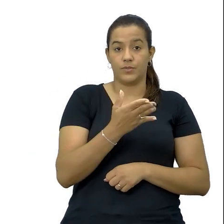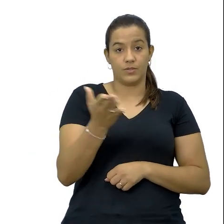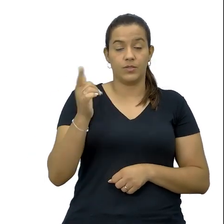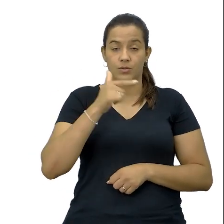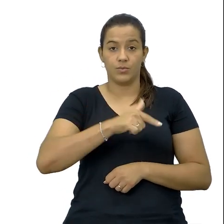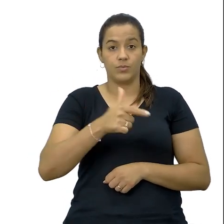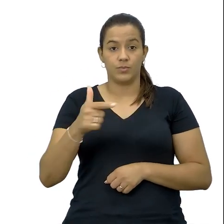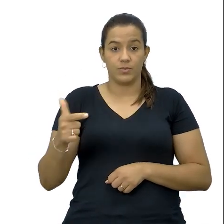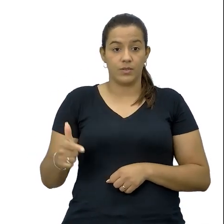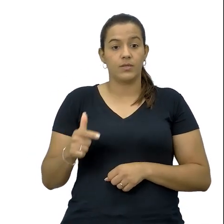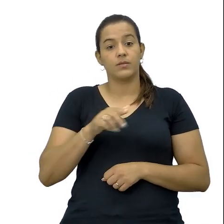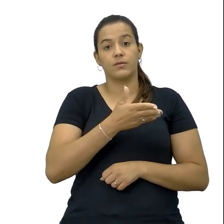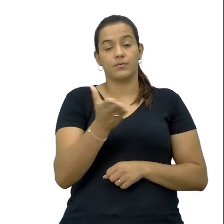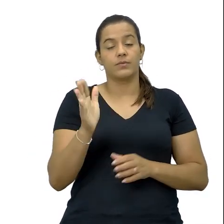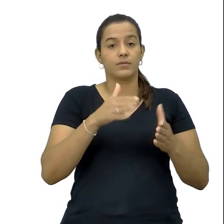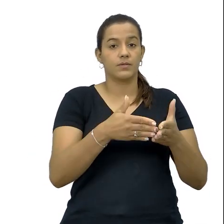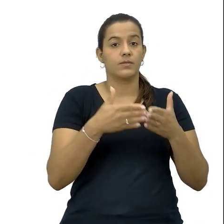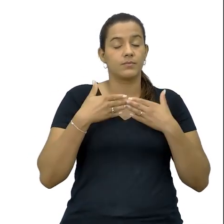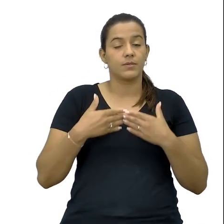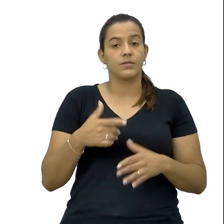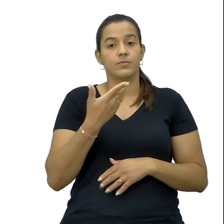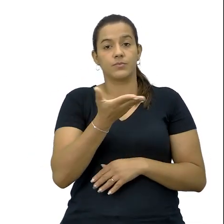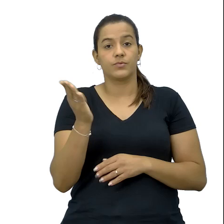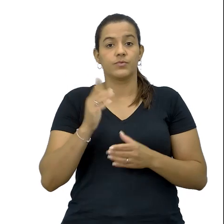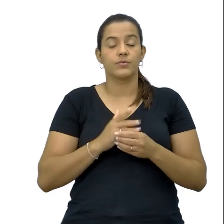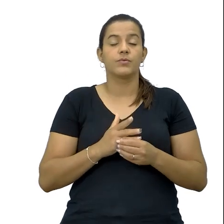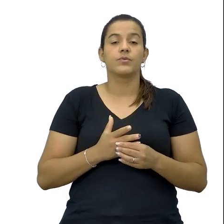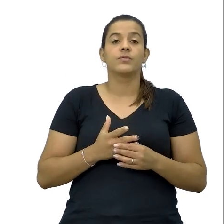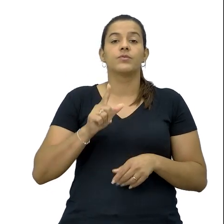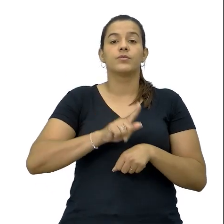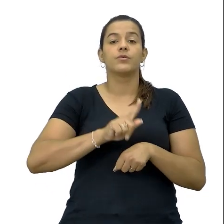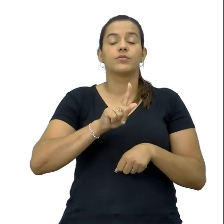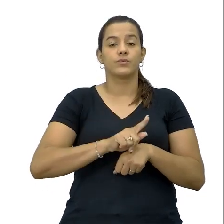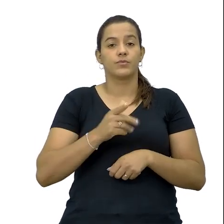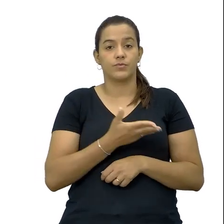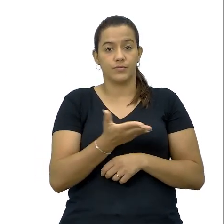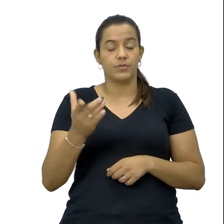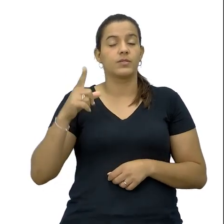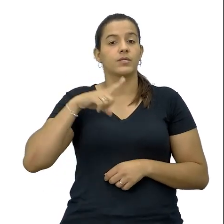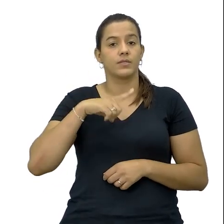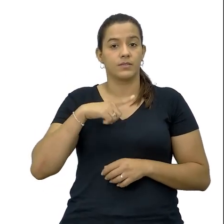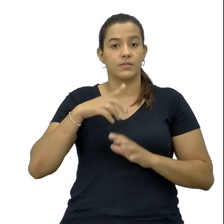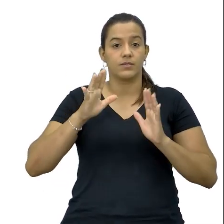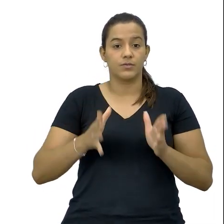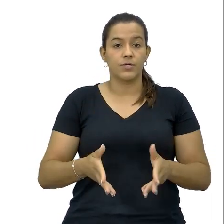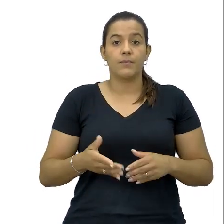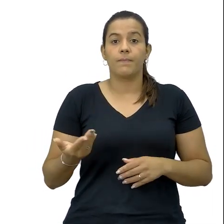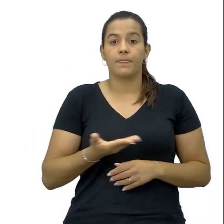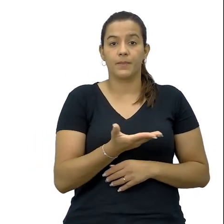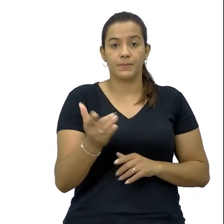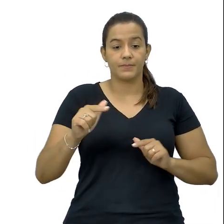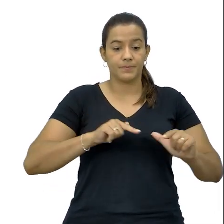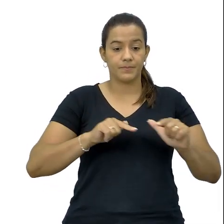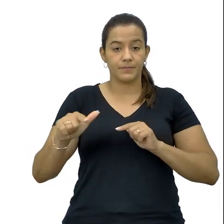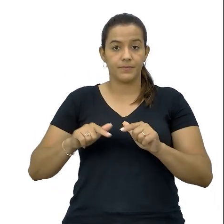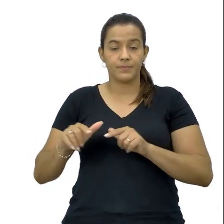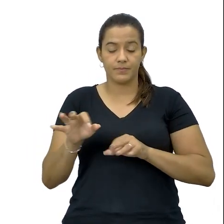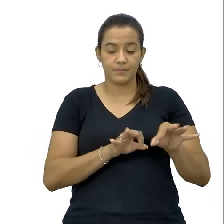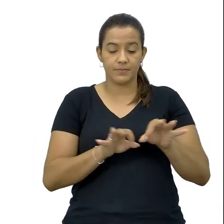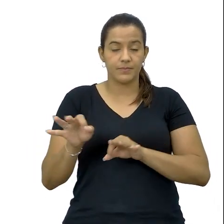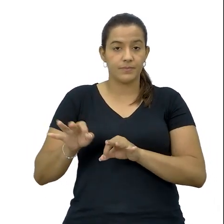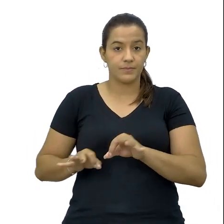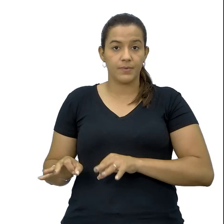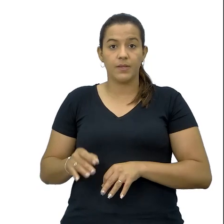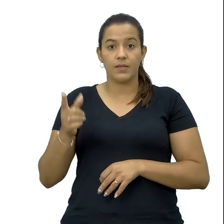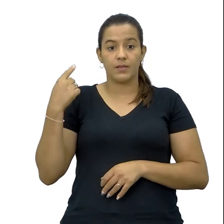né, peçam para os vossos gestores que eles têm, quando vocês trabalharam o planejamento,